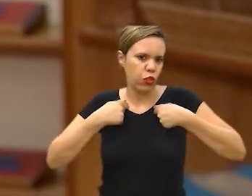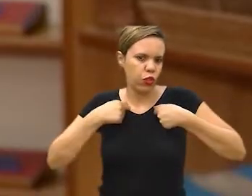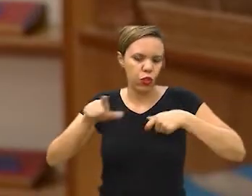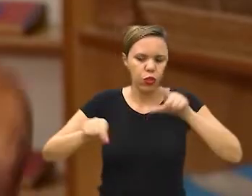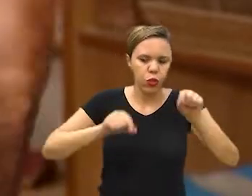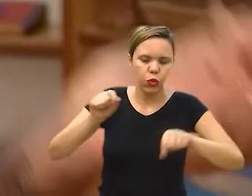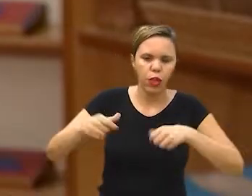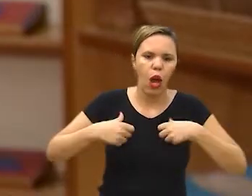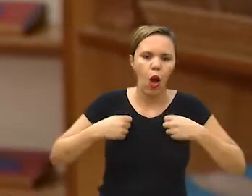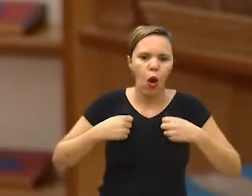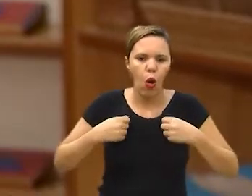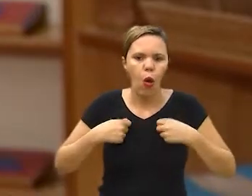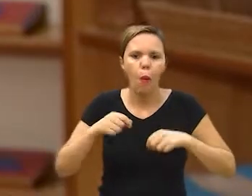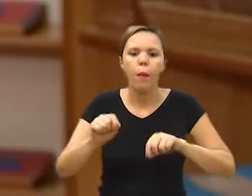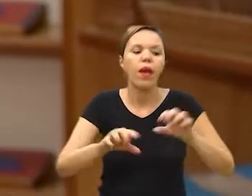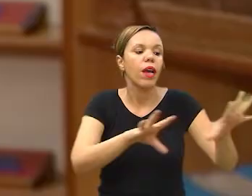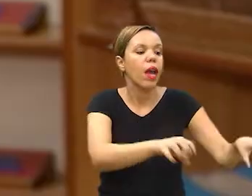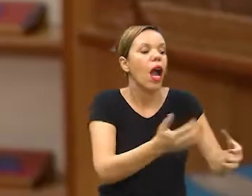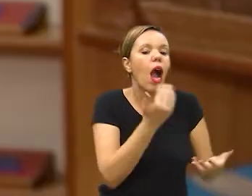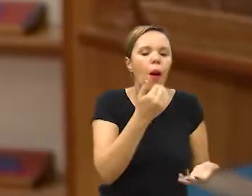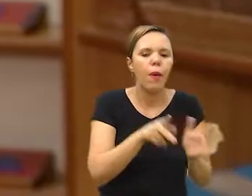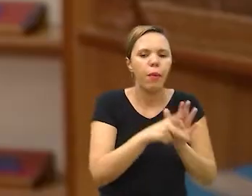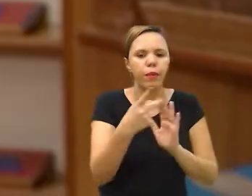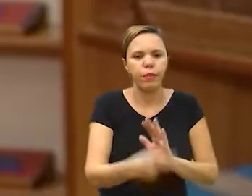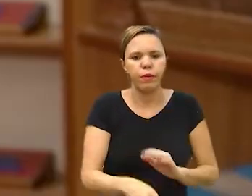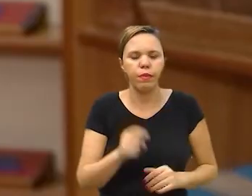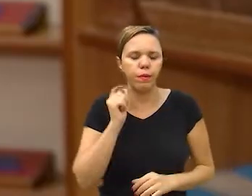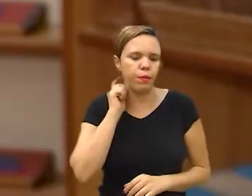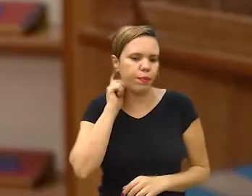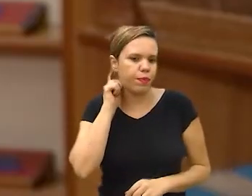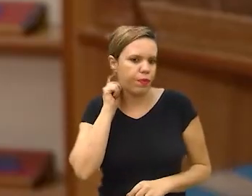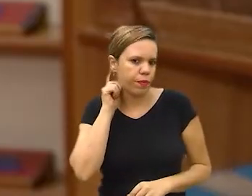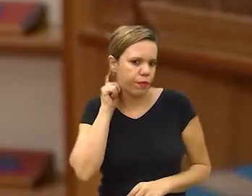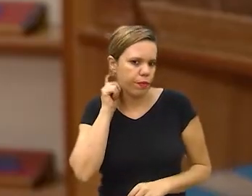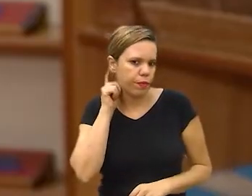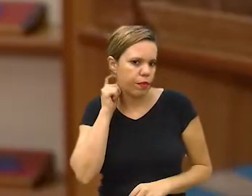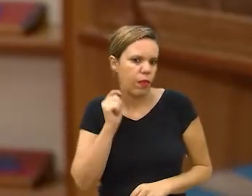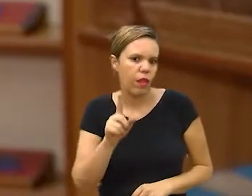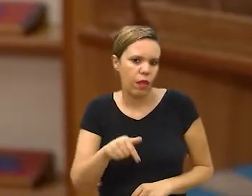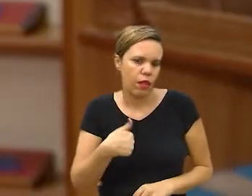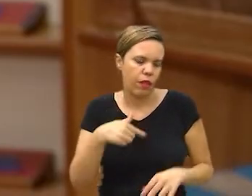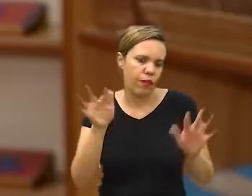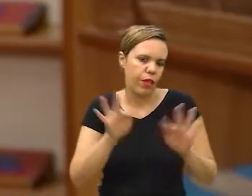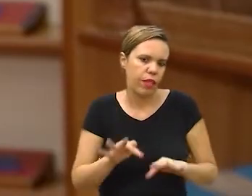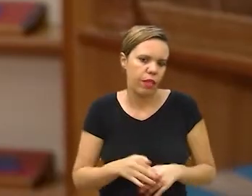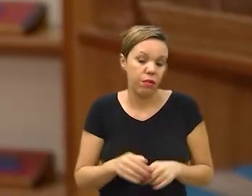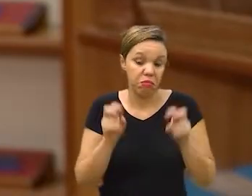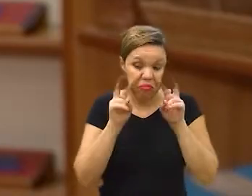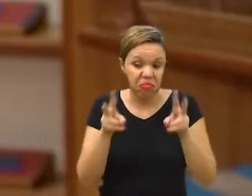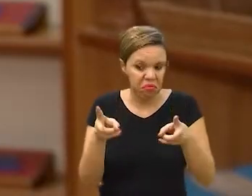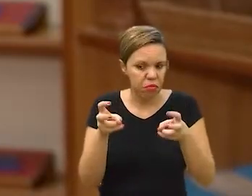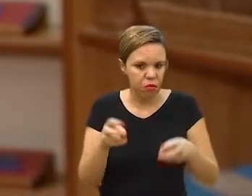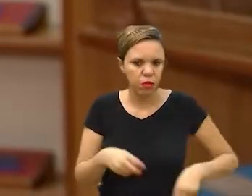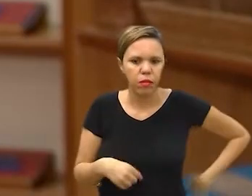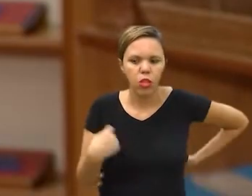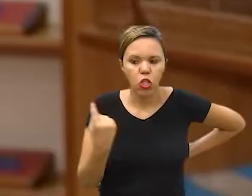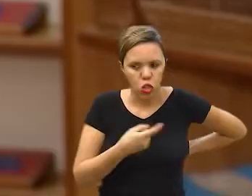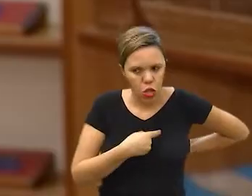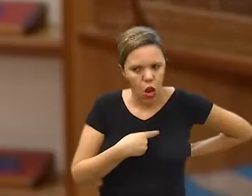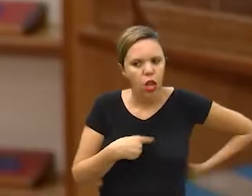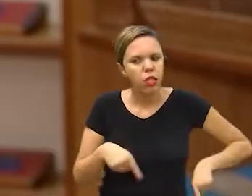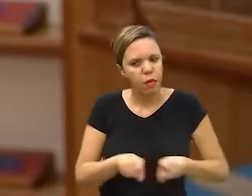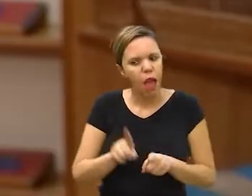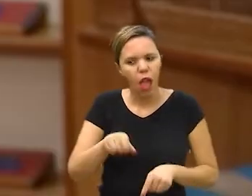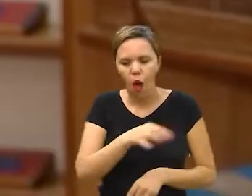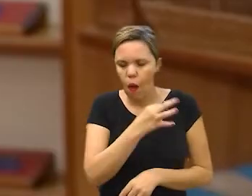escolher a roupa, pegar o que eles querem comer. Então isso eles ficam felizes, é visível, E pra gente também